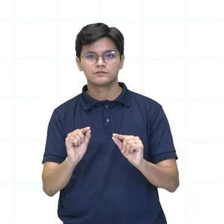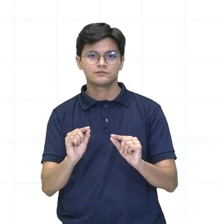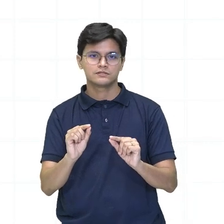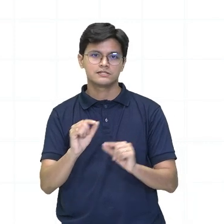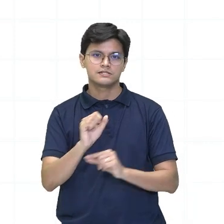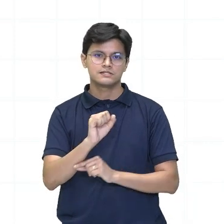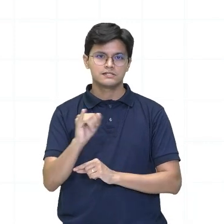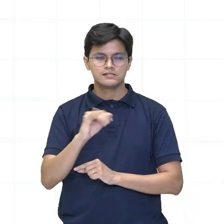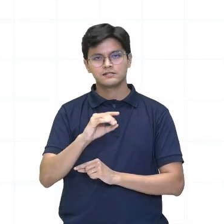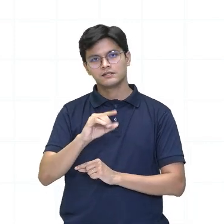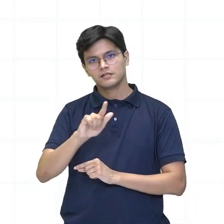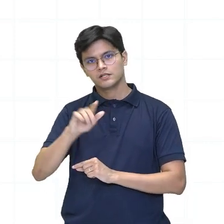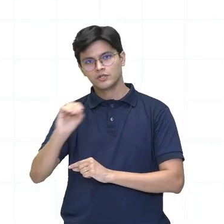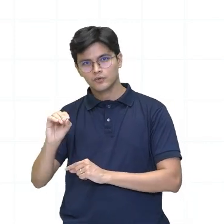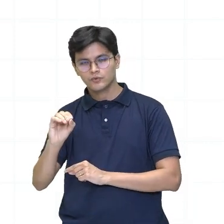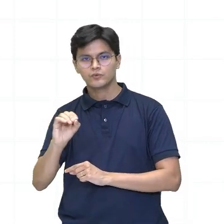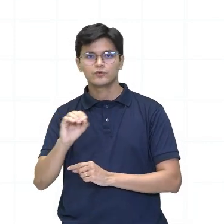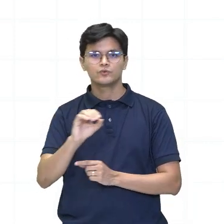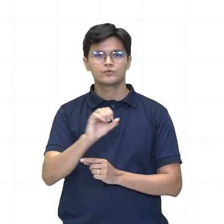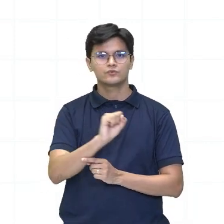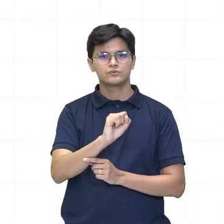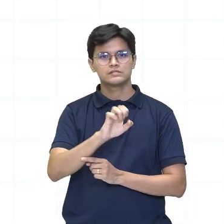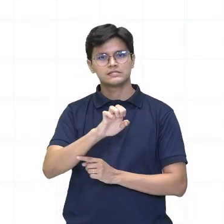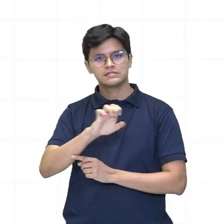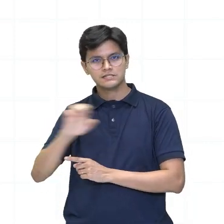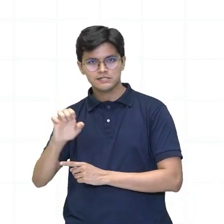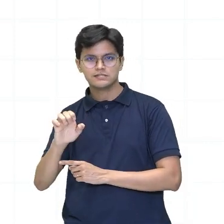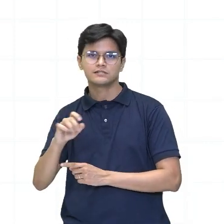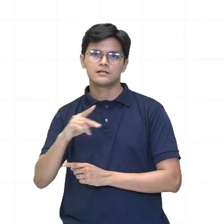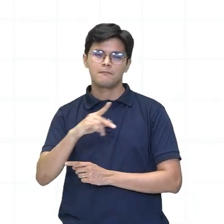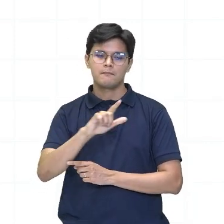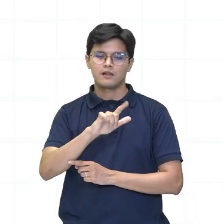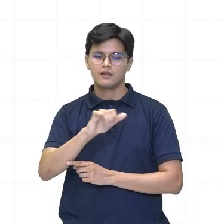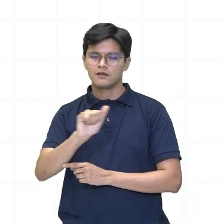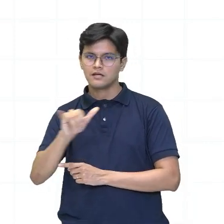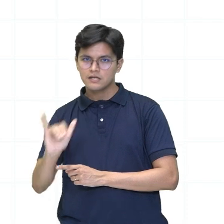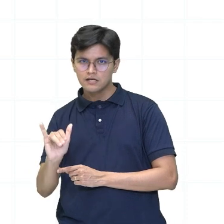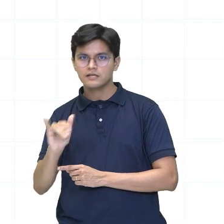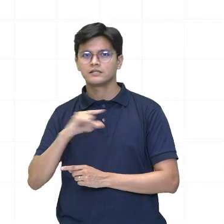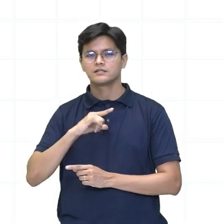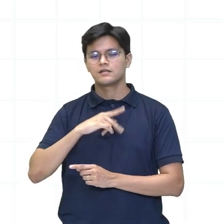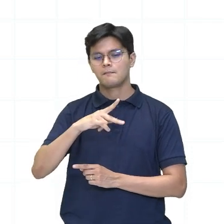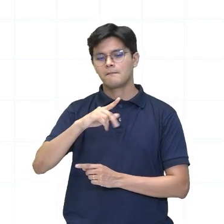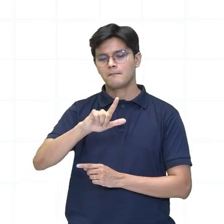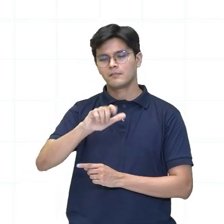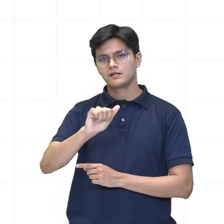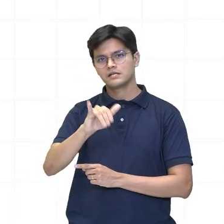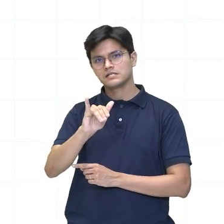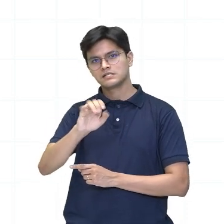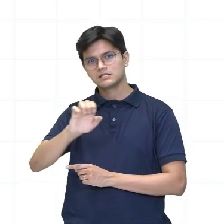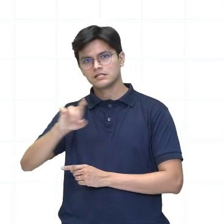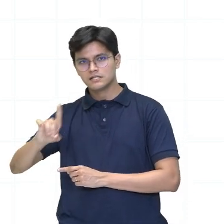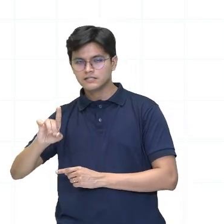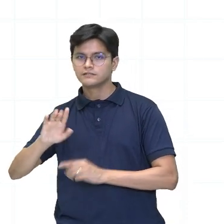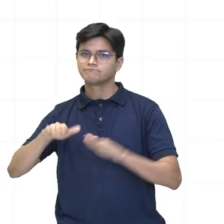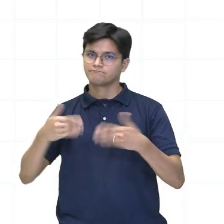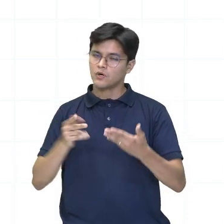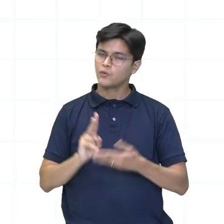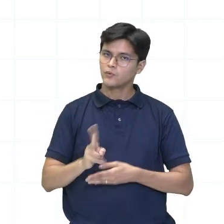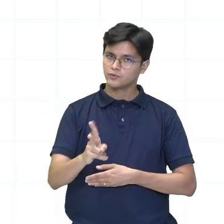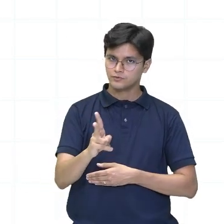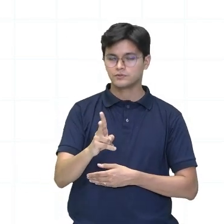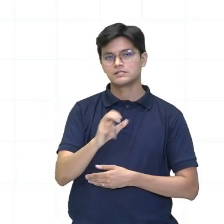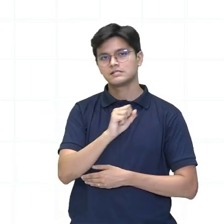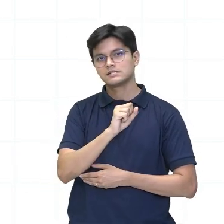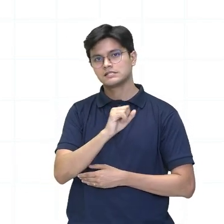é did, o see é saw, o play é played e assim por diante. Daí que, quando eu faço